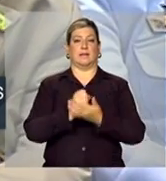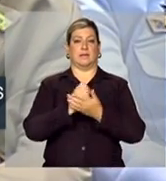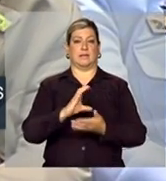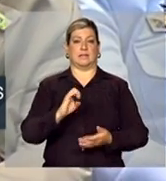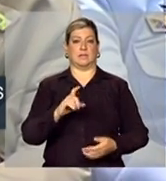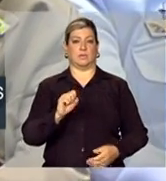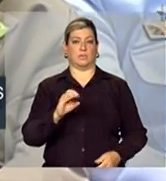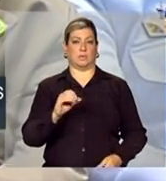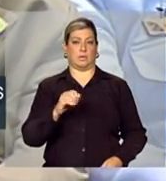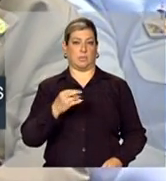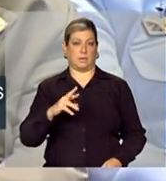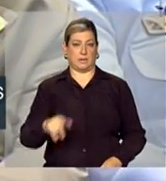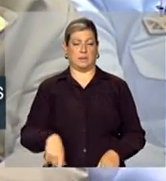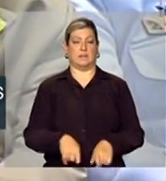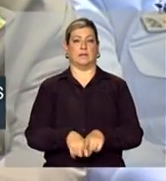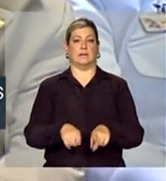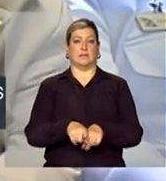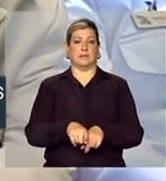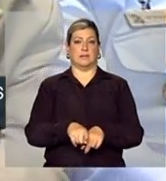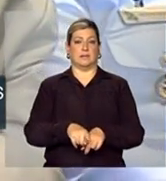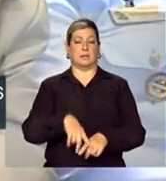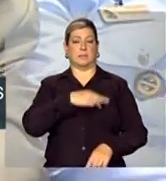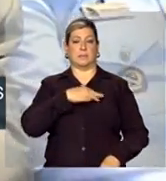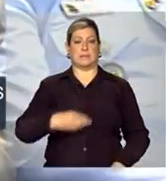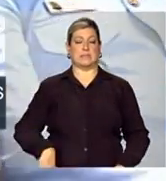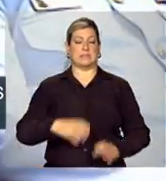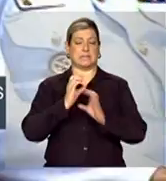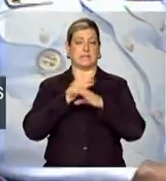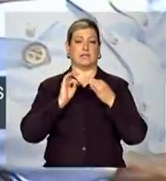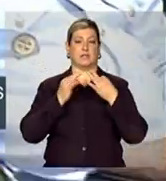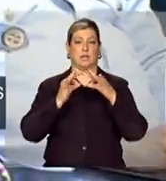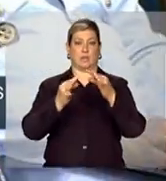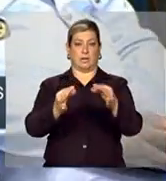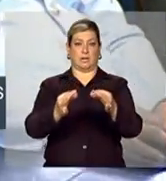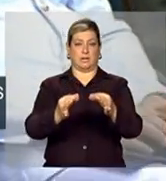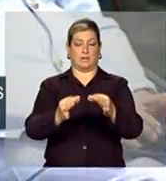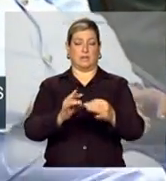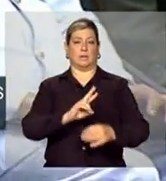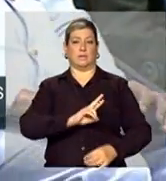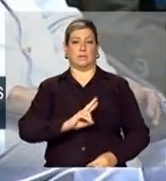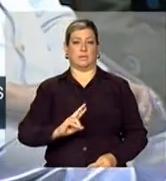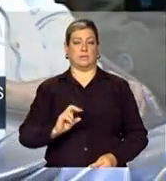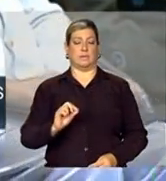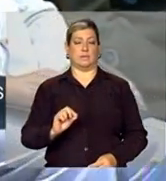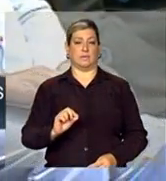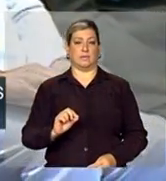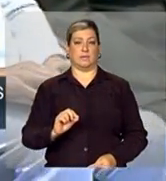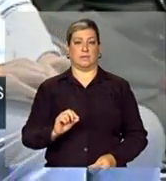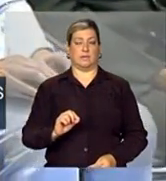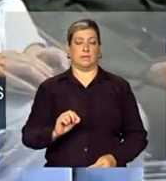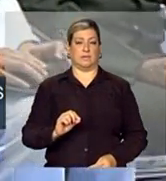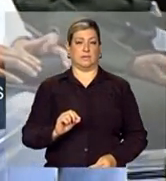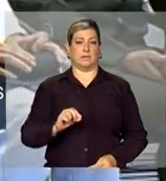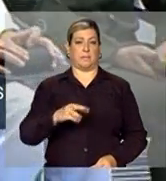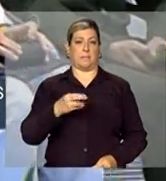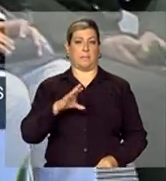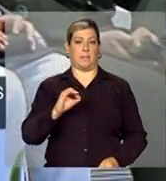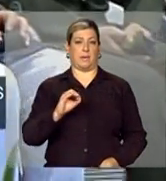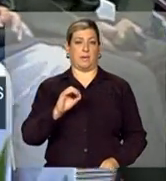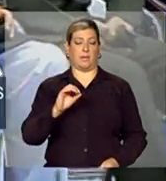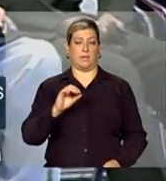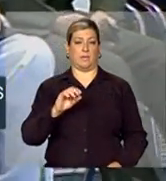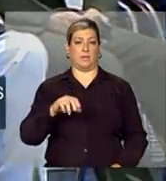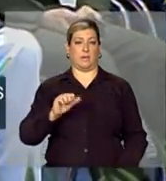Amorim, o ministro da Ciência, Tecnologia e Inovação, Marco